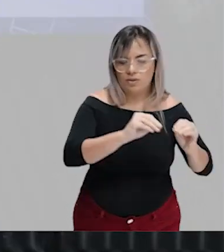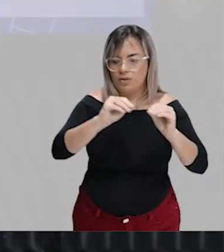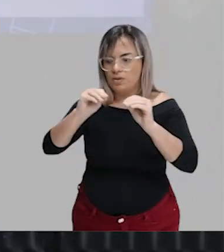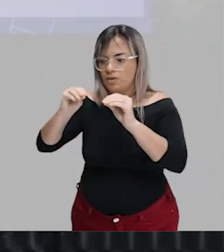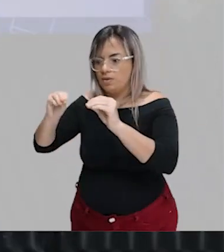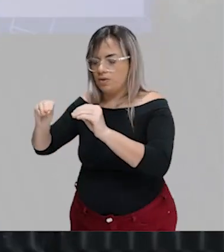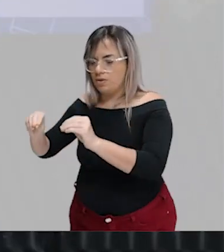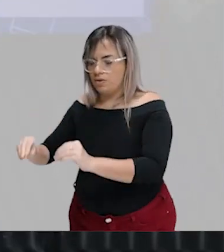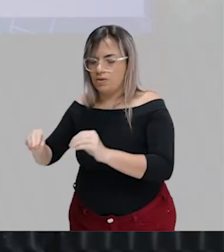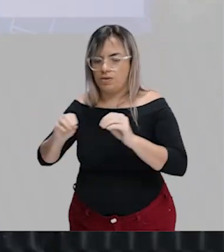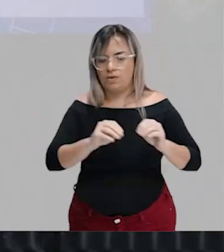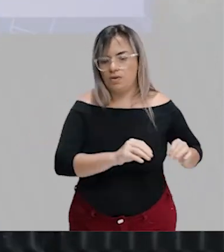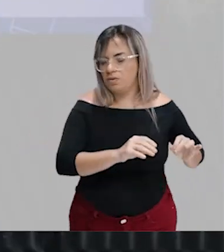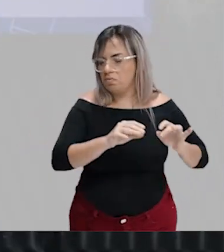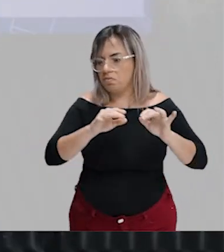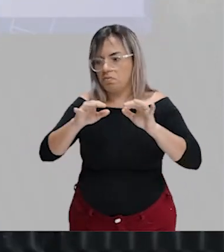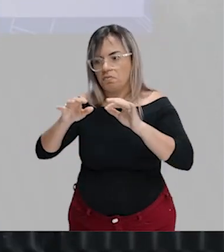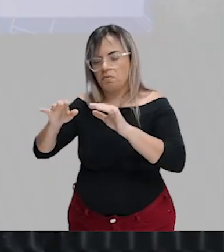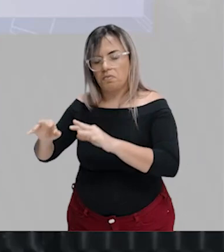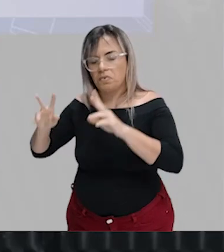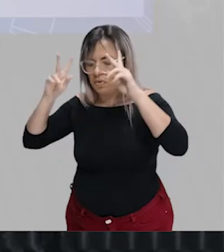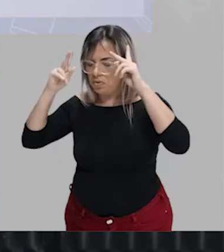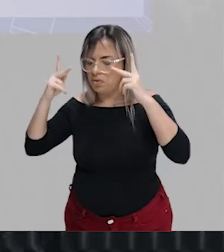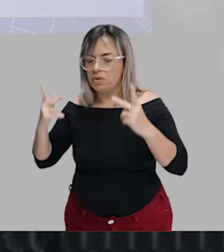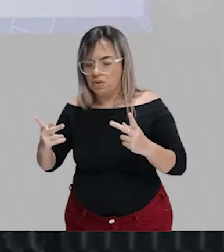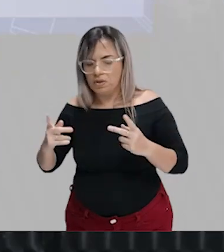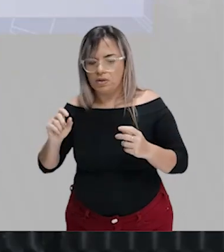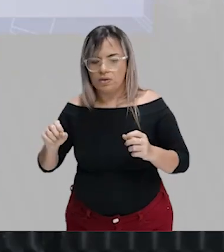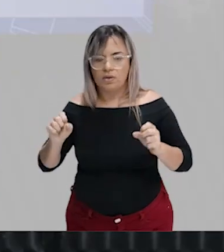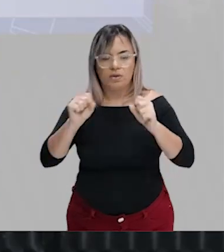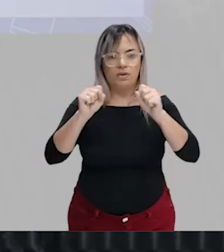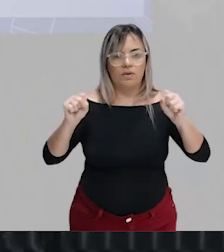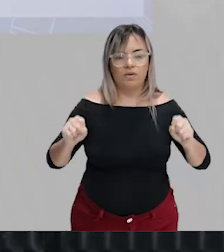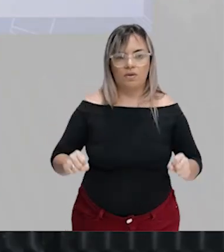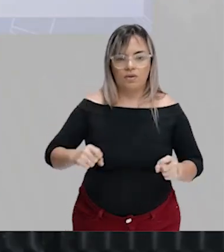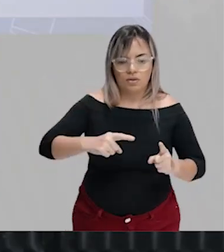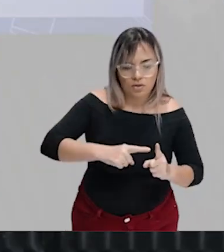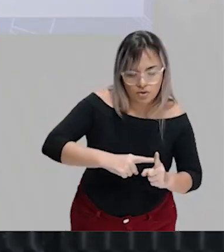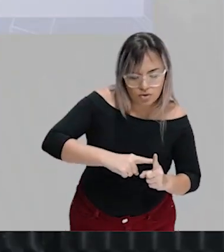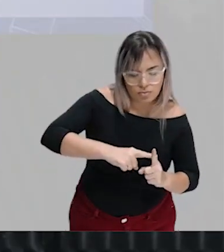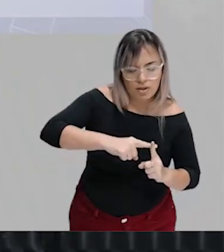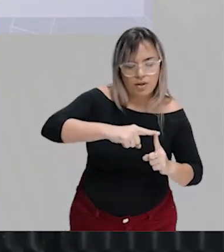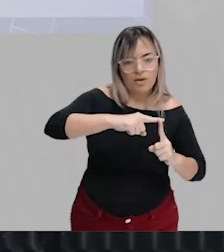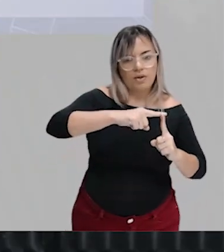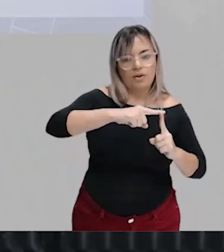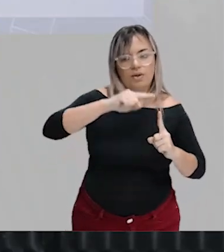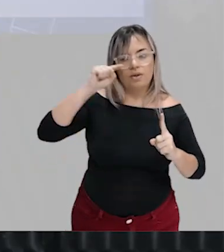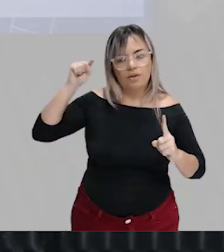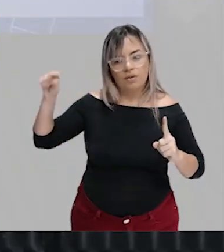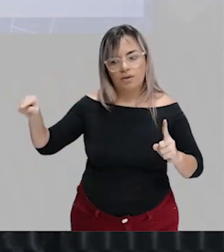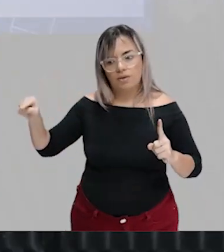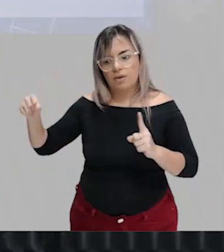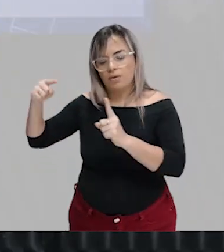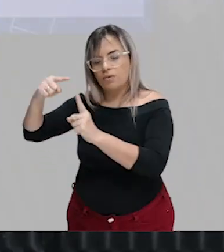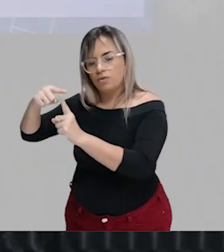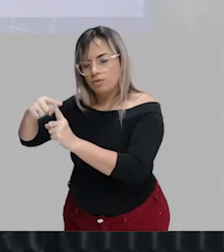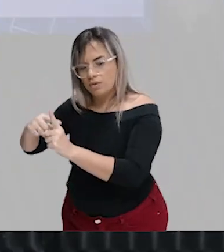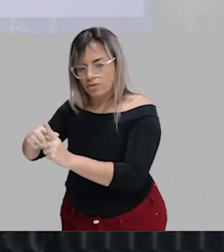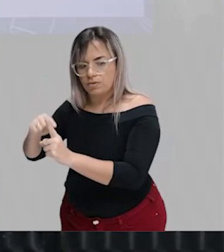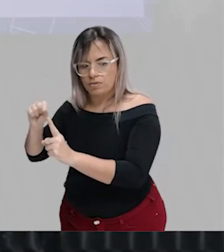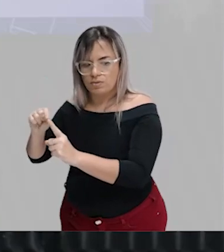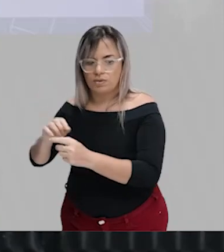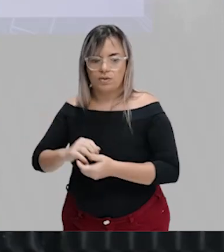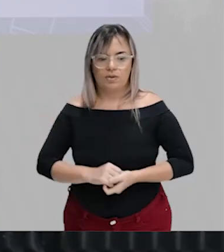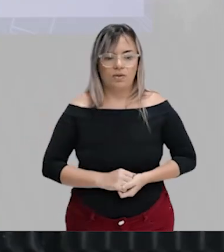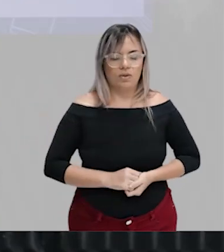flui espontaneamente do sistema de maior temperatura para o de menor temperatura. Certo? E